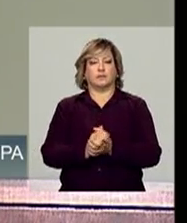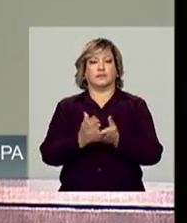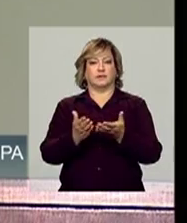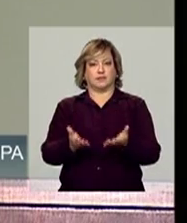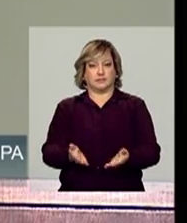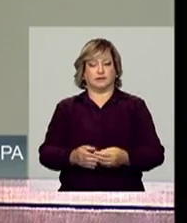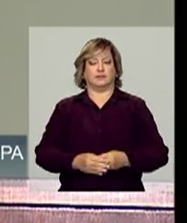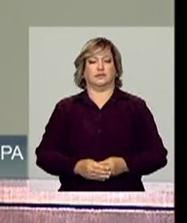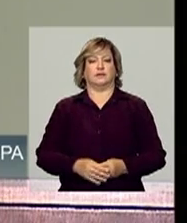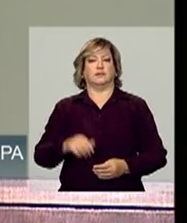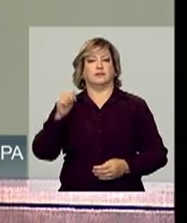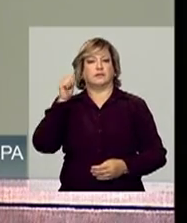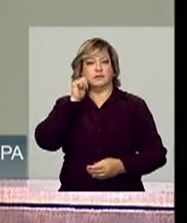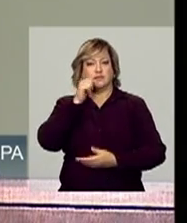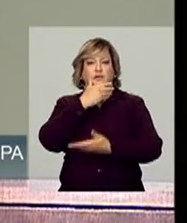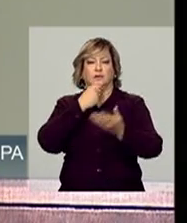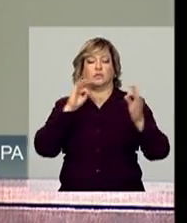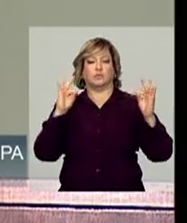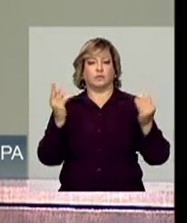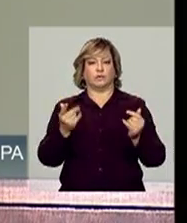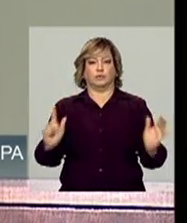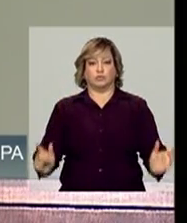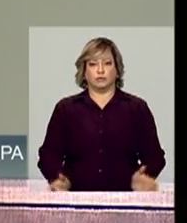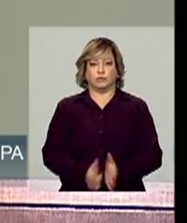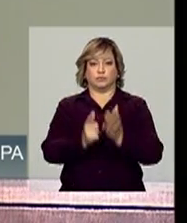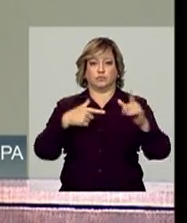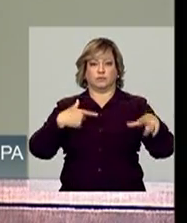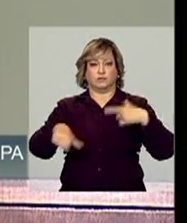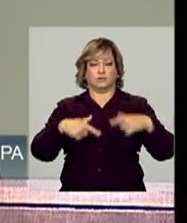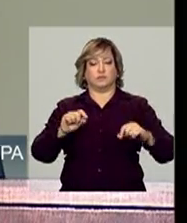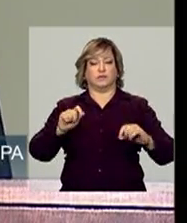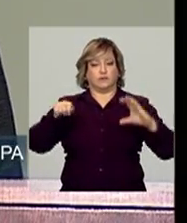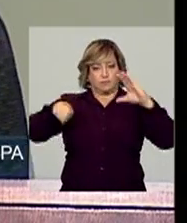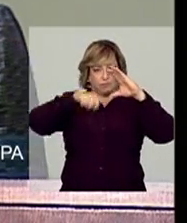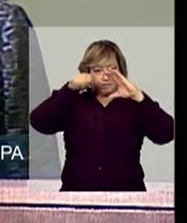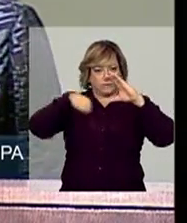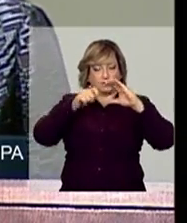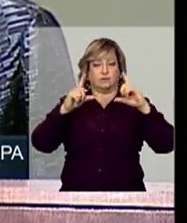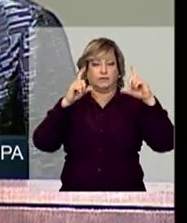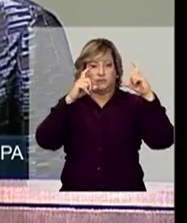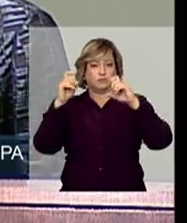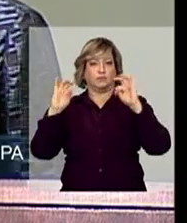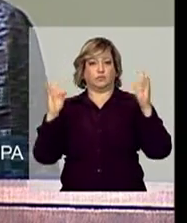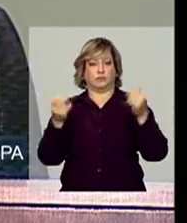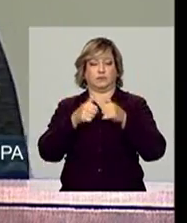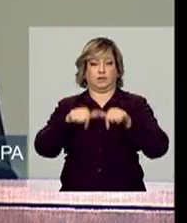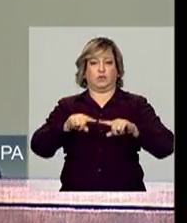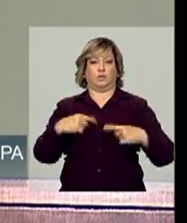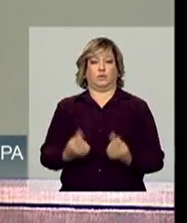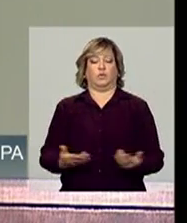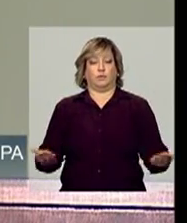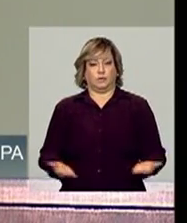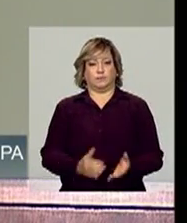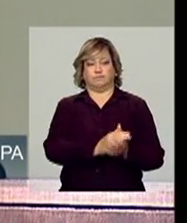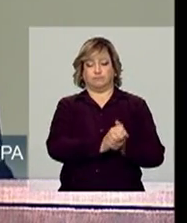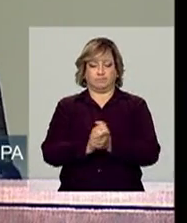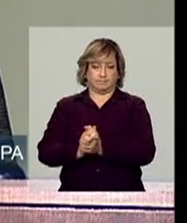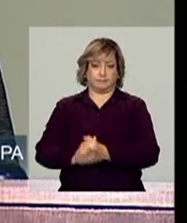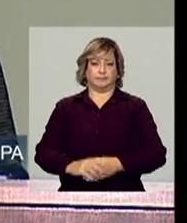os senhores jornalistas, fotógrafos e cinegrafistas aqui presentes.